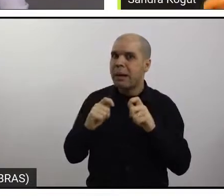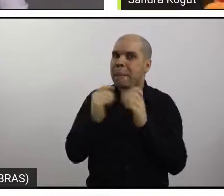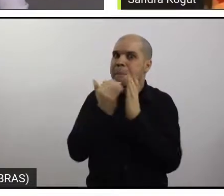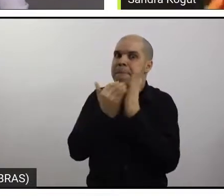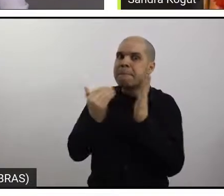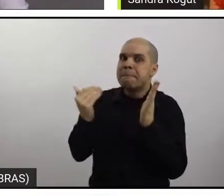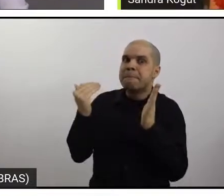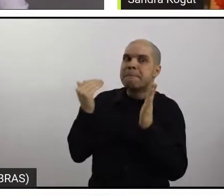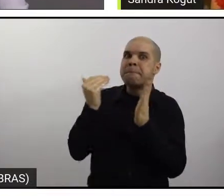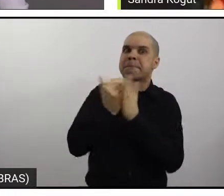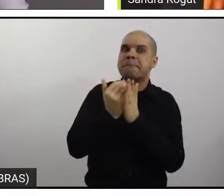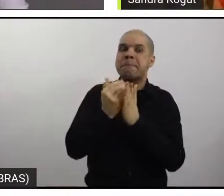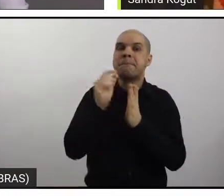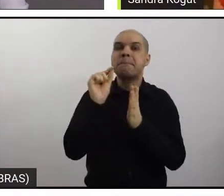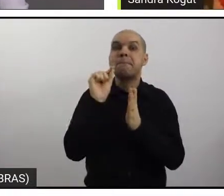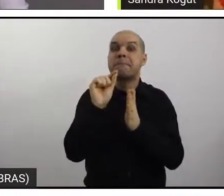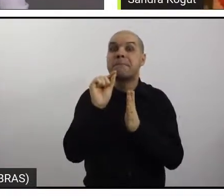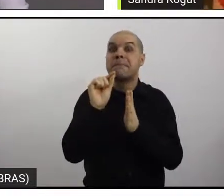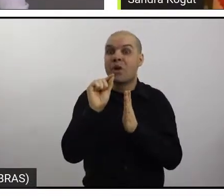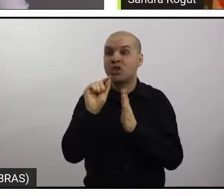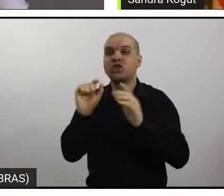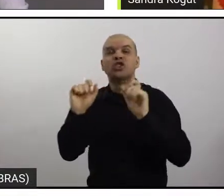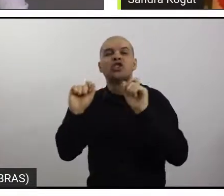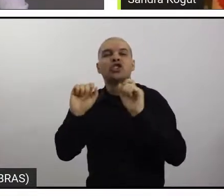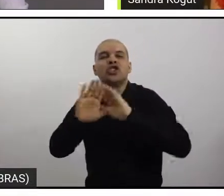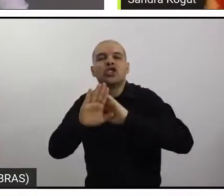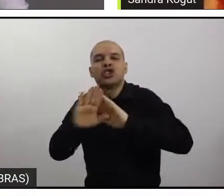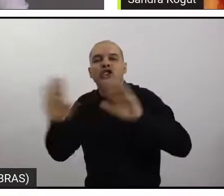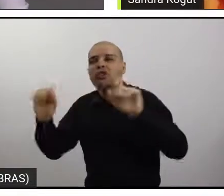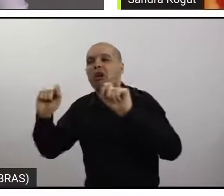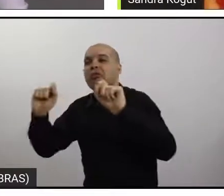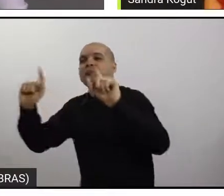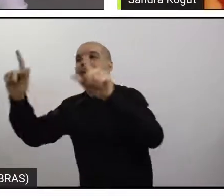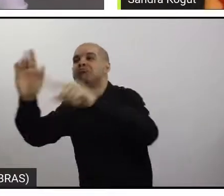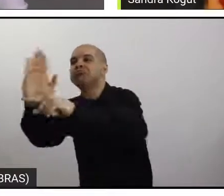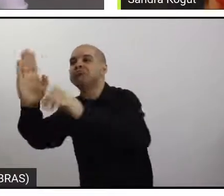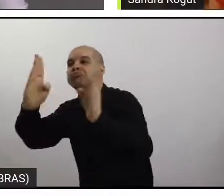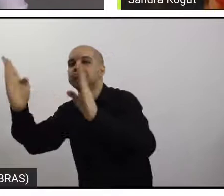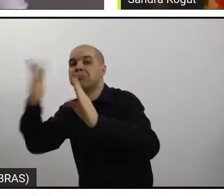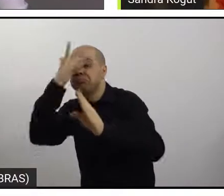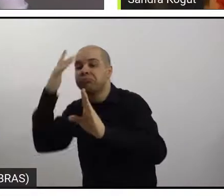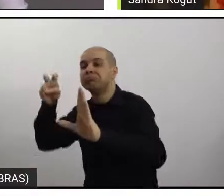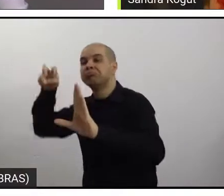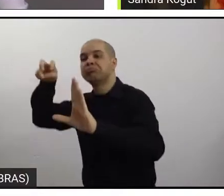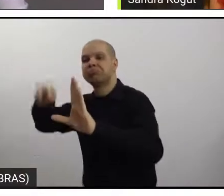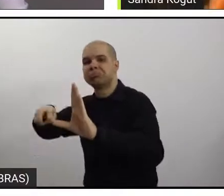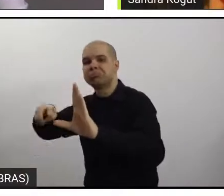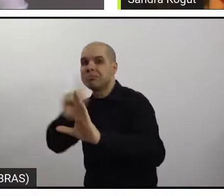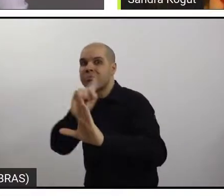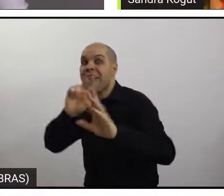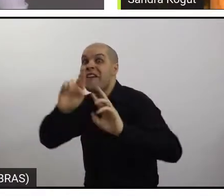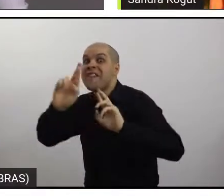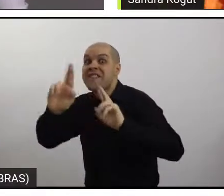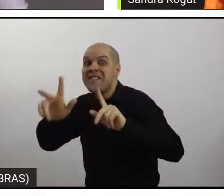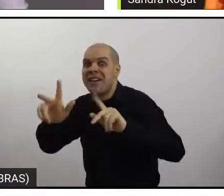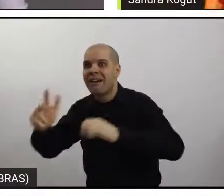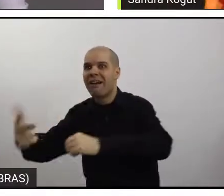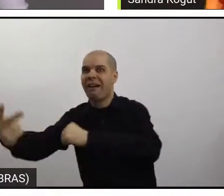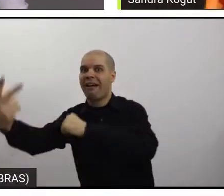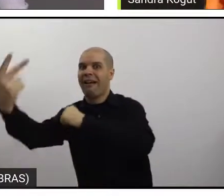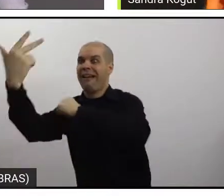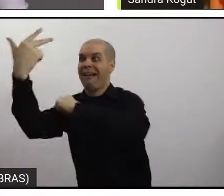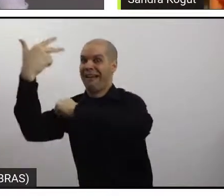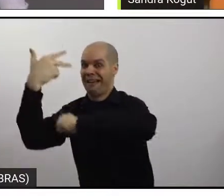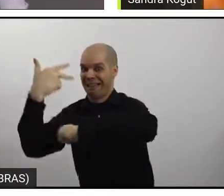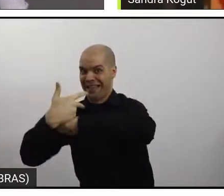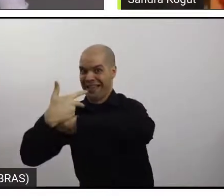vídeos, eu poderia fazer cabines para gravar vídeos. Isso, falando assim, é coisa mais banal. A gente faz isso hoje o dia inteiro,